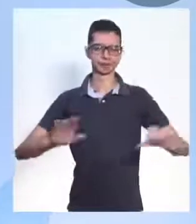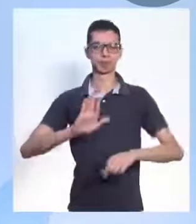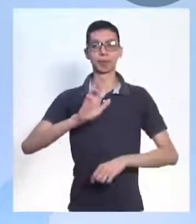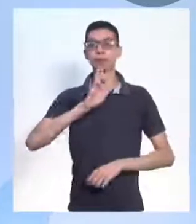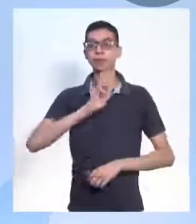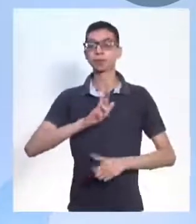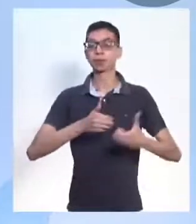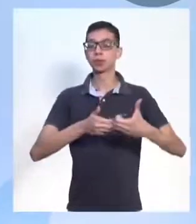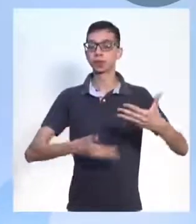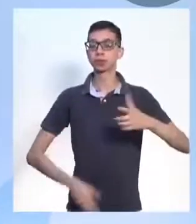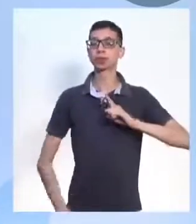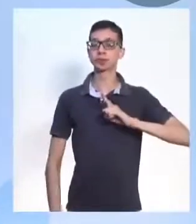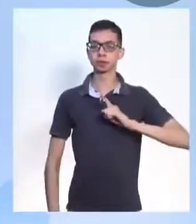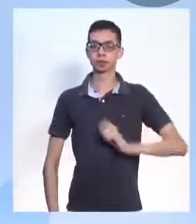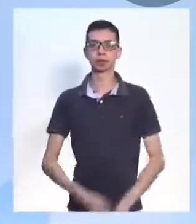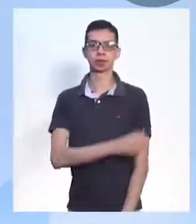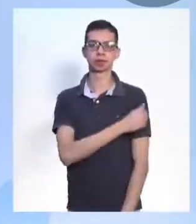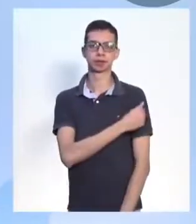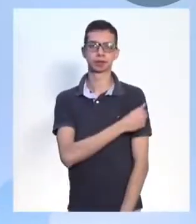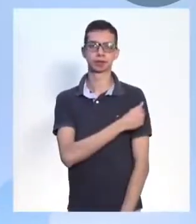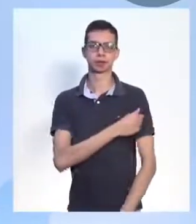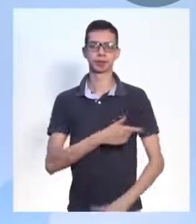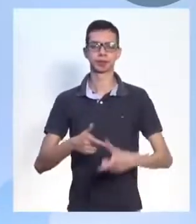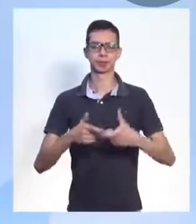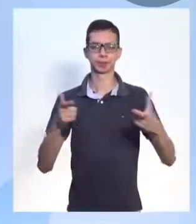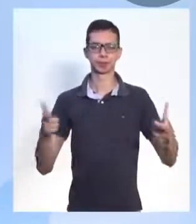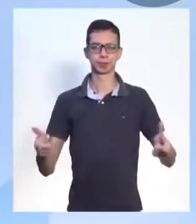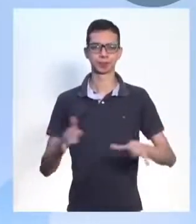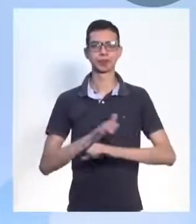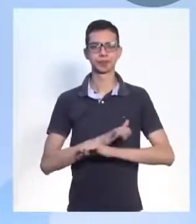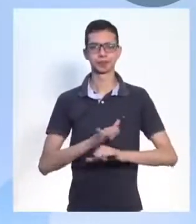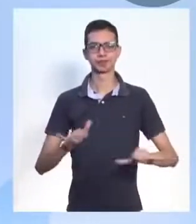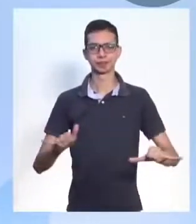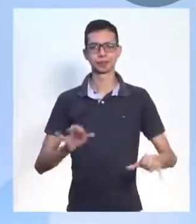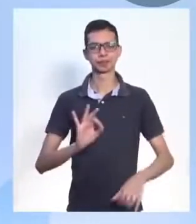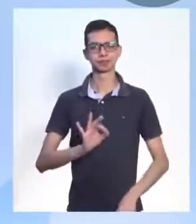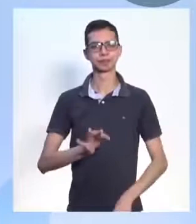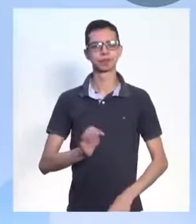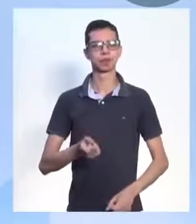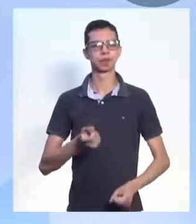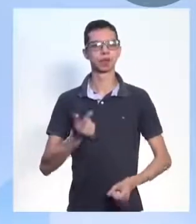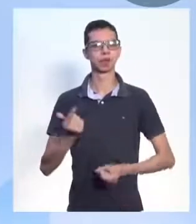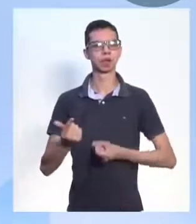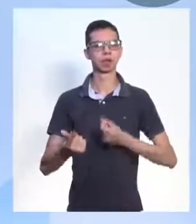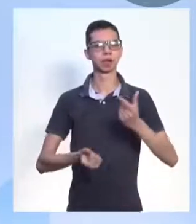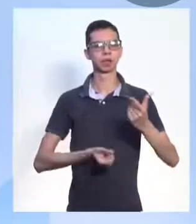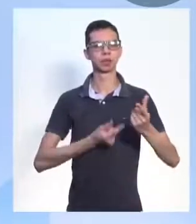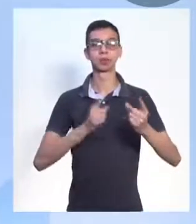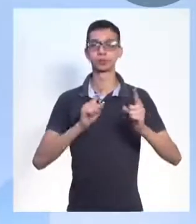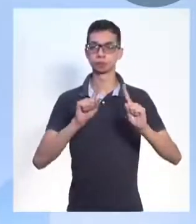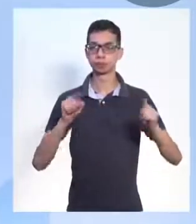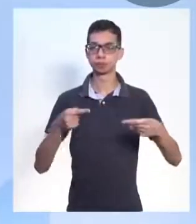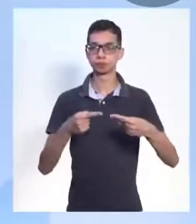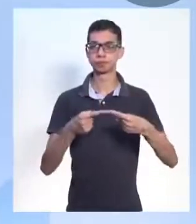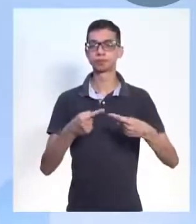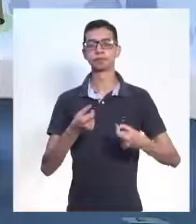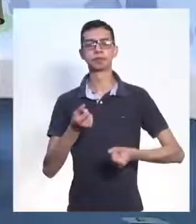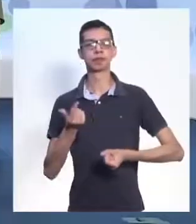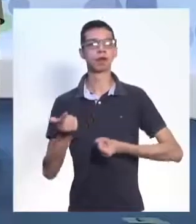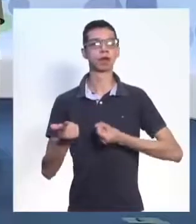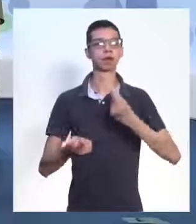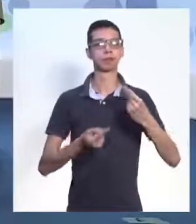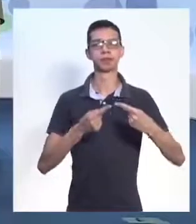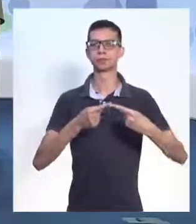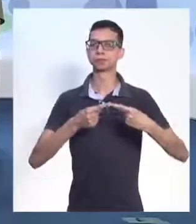respostas interessantes dos nossos alunos, não é? Algumas bem coerentes, outras nem tanto, mas faz parte